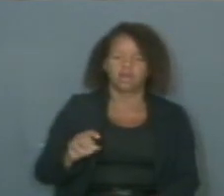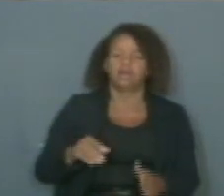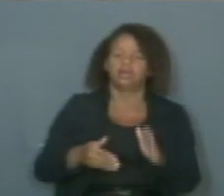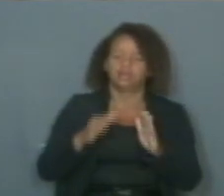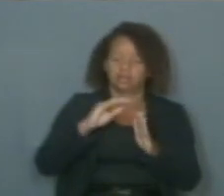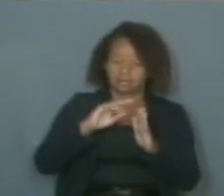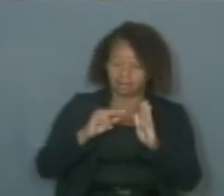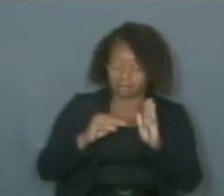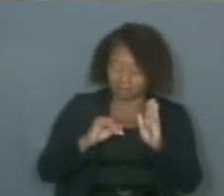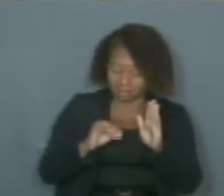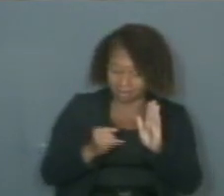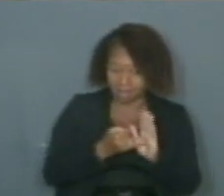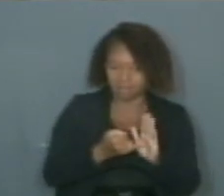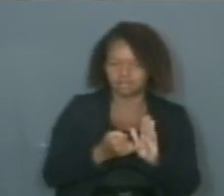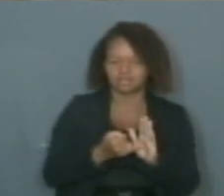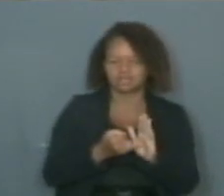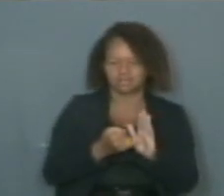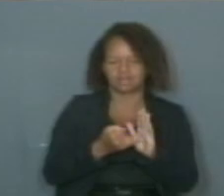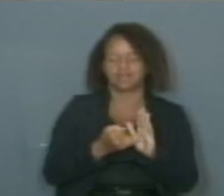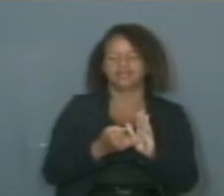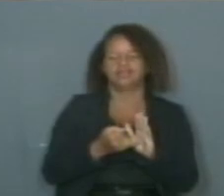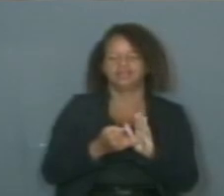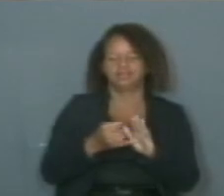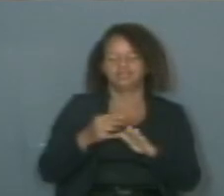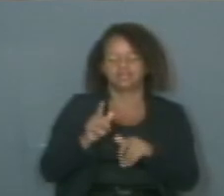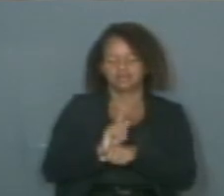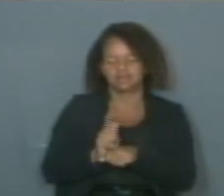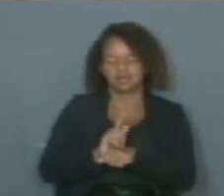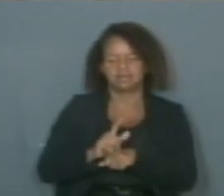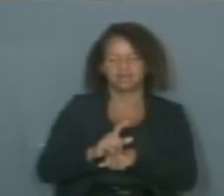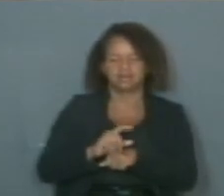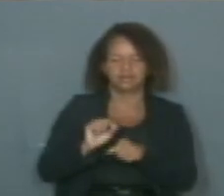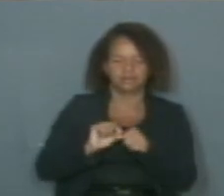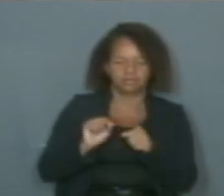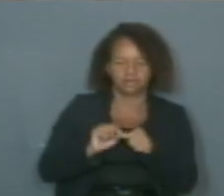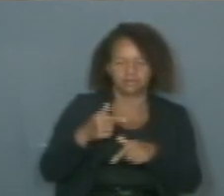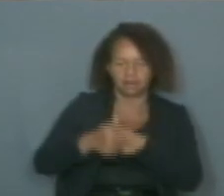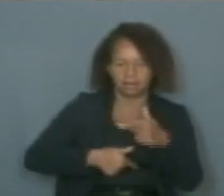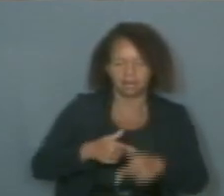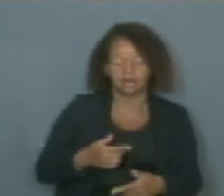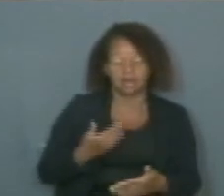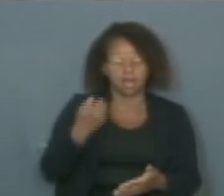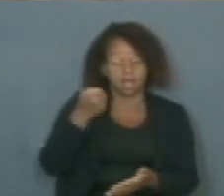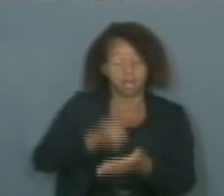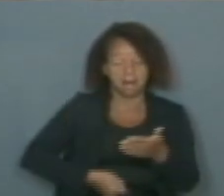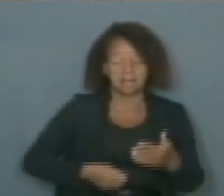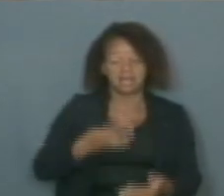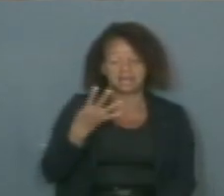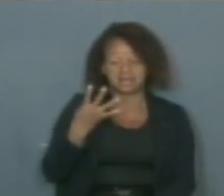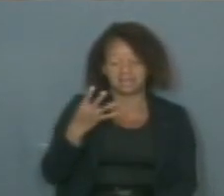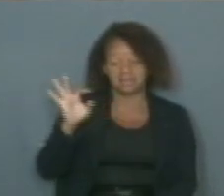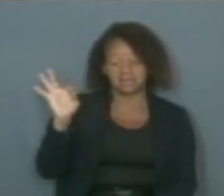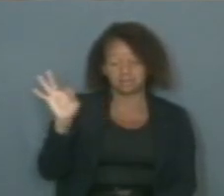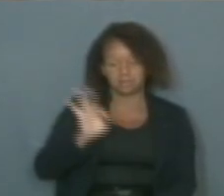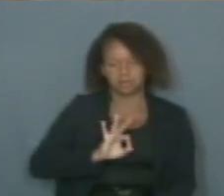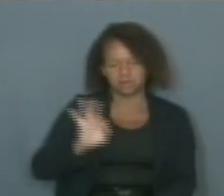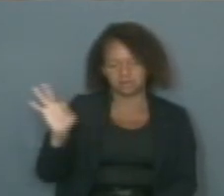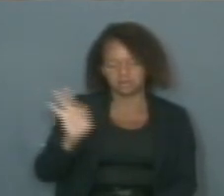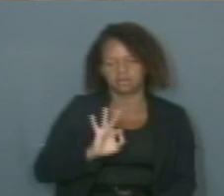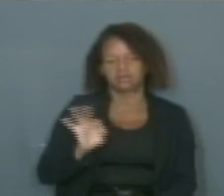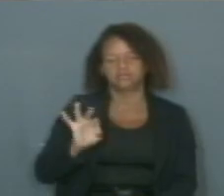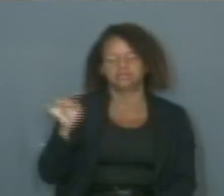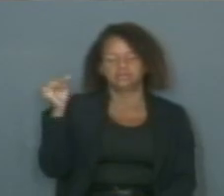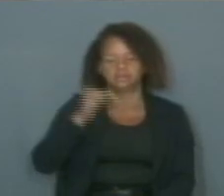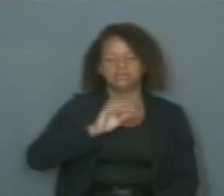de gerenciamento operacional. Era cobrado 4% da nossa receita e